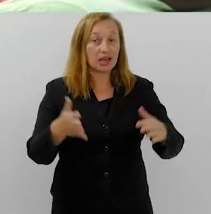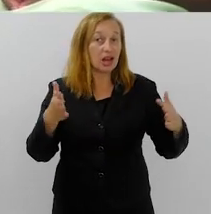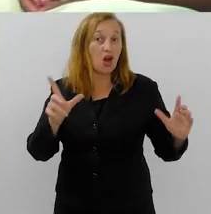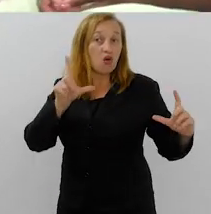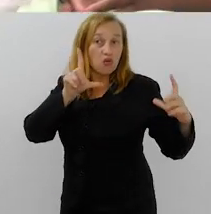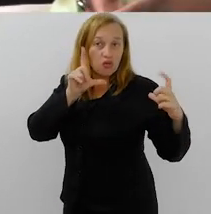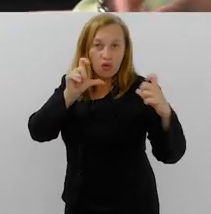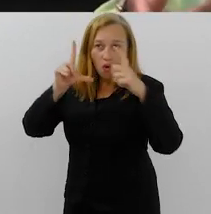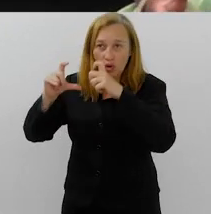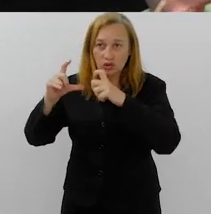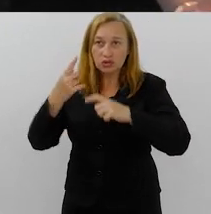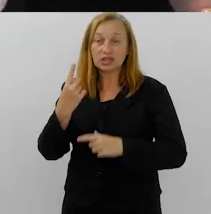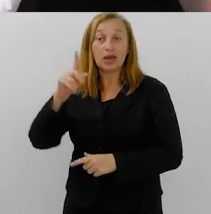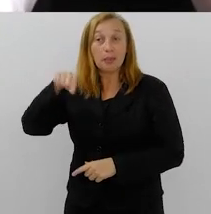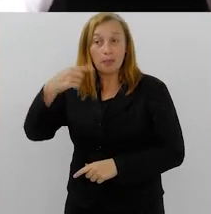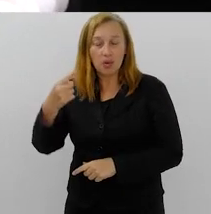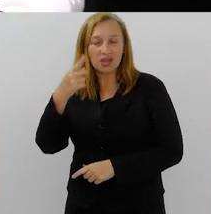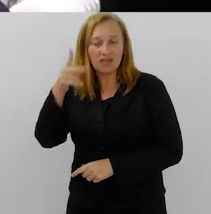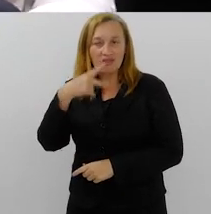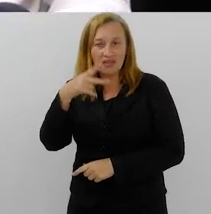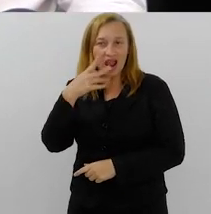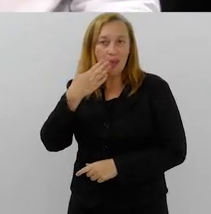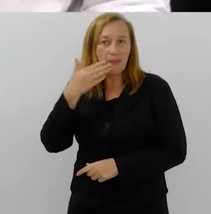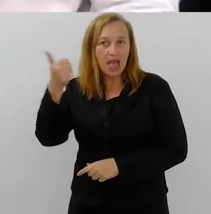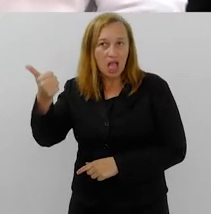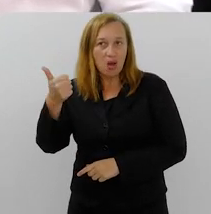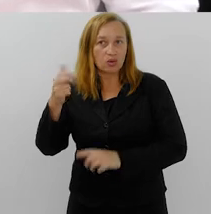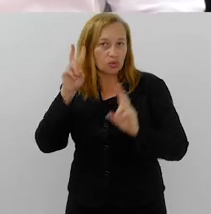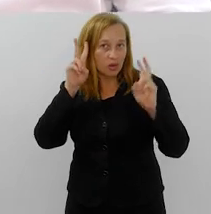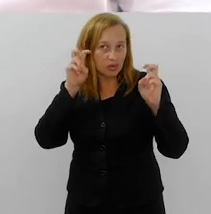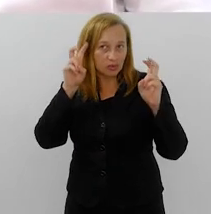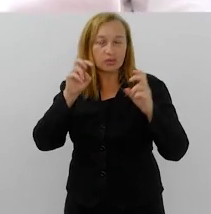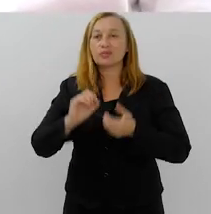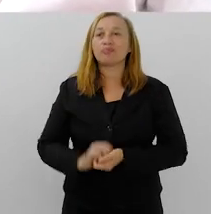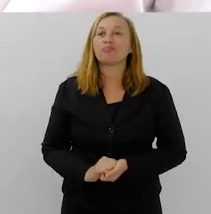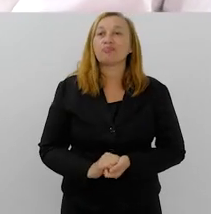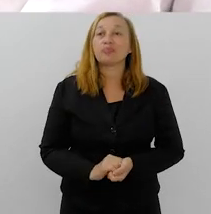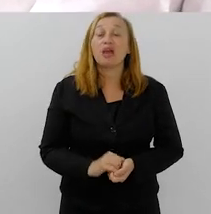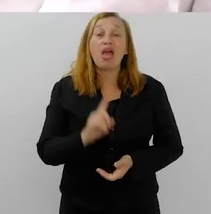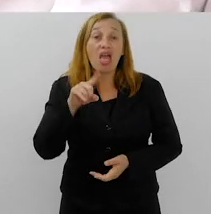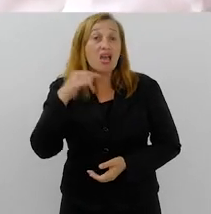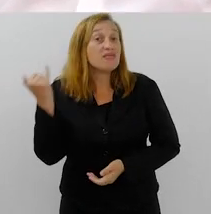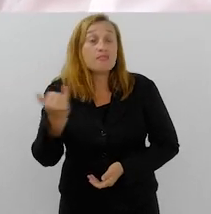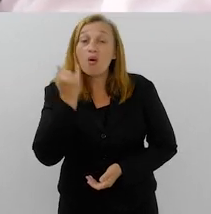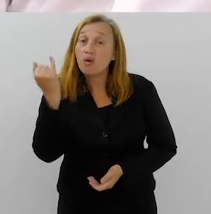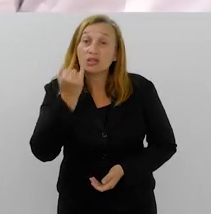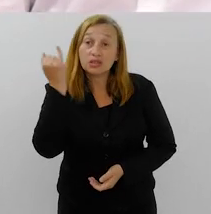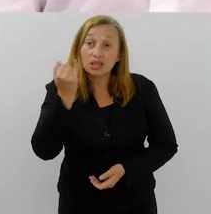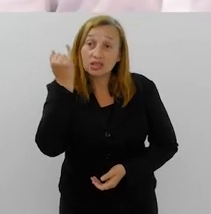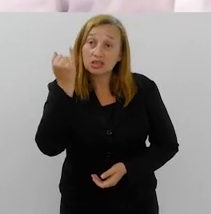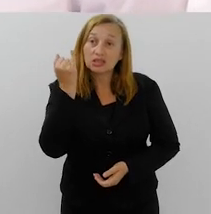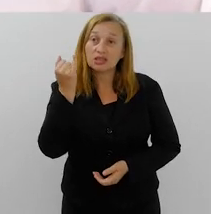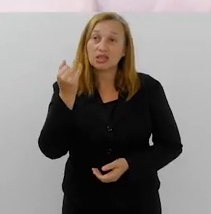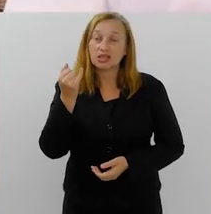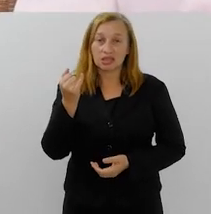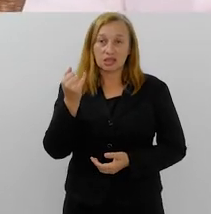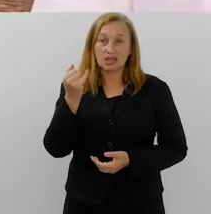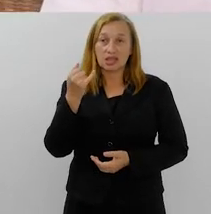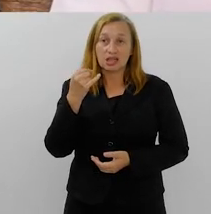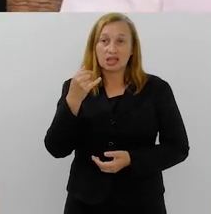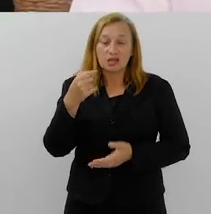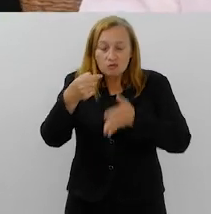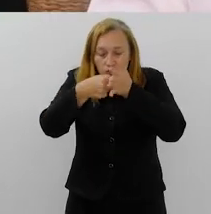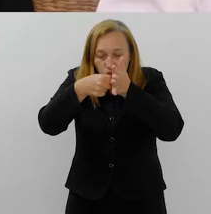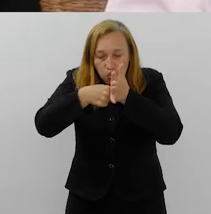fotos né depois acho que ela pode falar sobre isso melhor é muito importante elas se